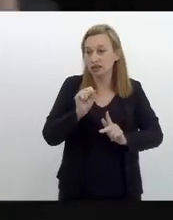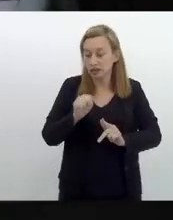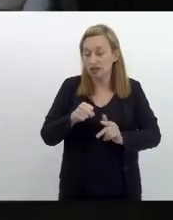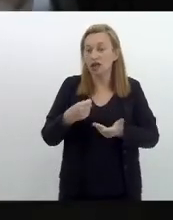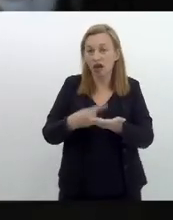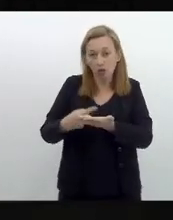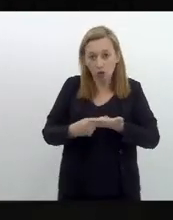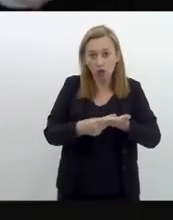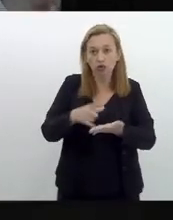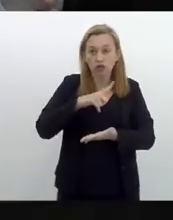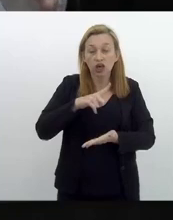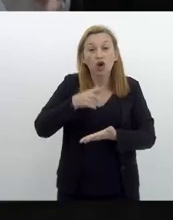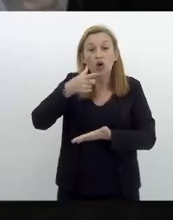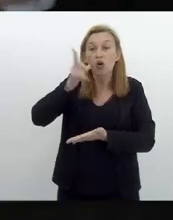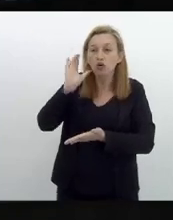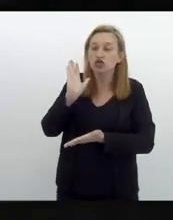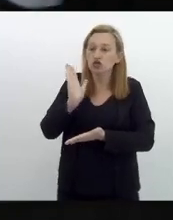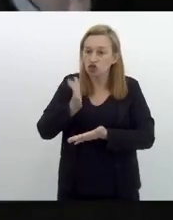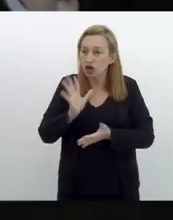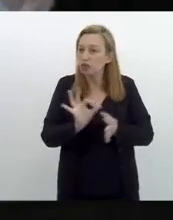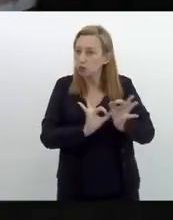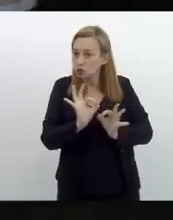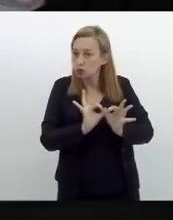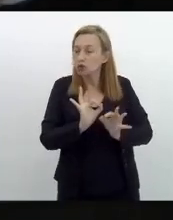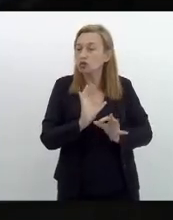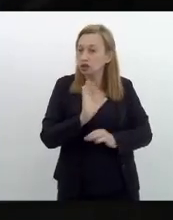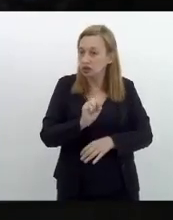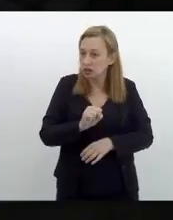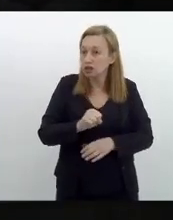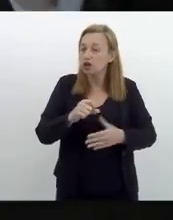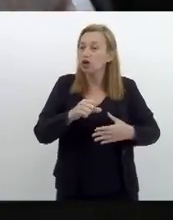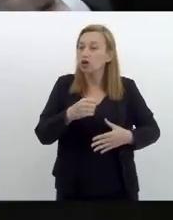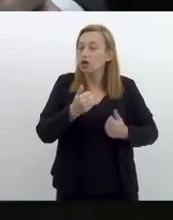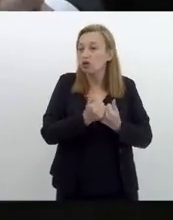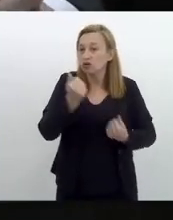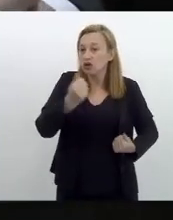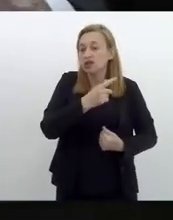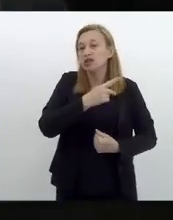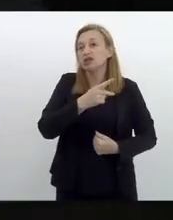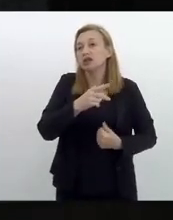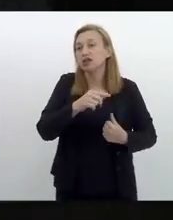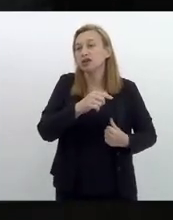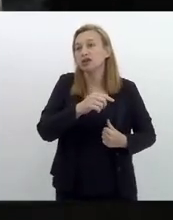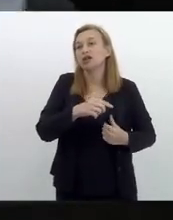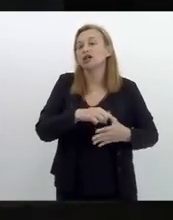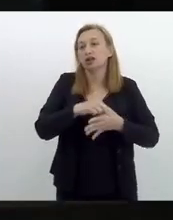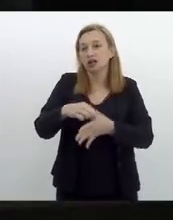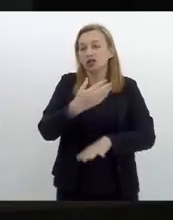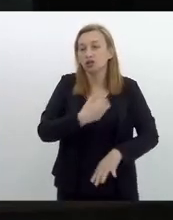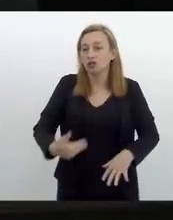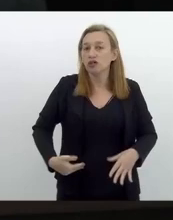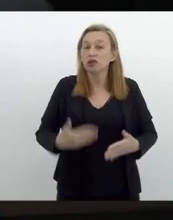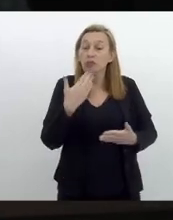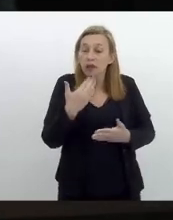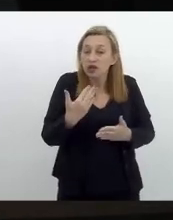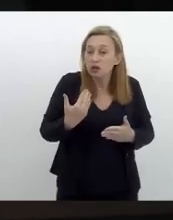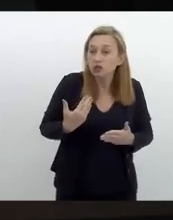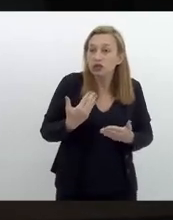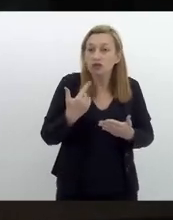acordo ontem já ajustando vossa excelência até como vice-lito de governo já está fazendo esse caminhamento só peço que a gente encontre